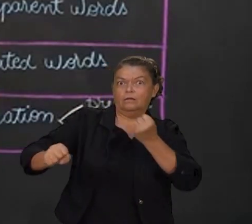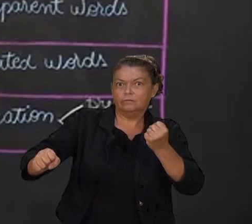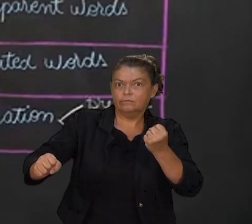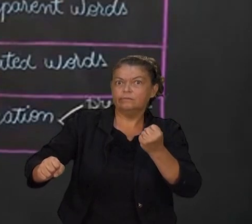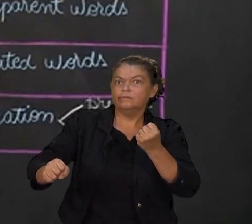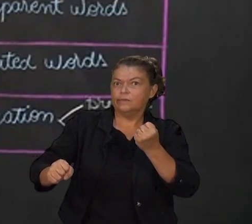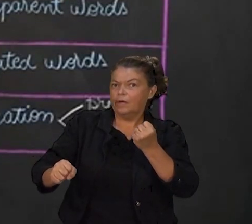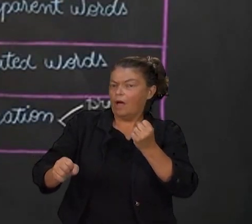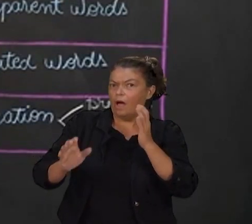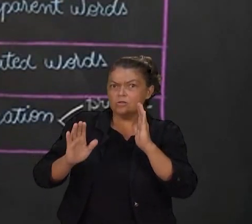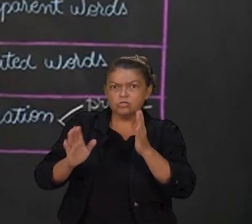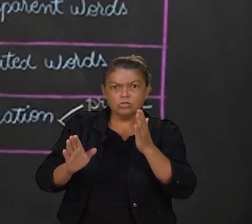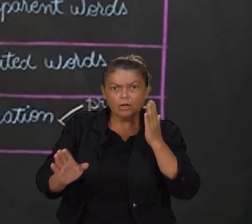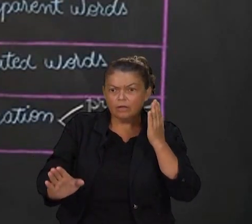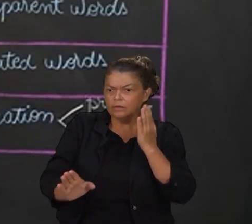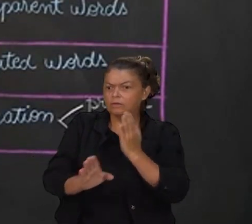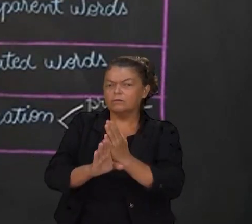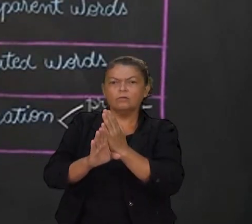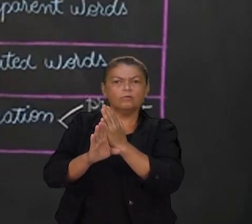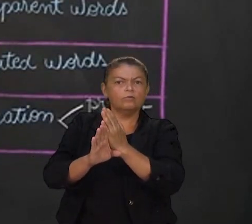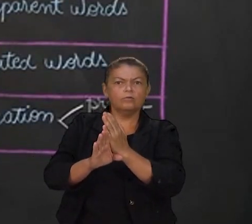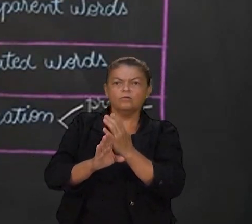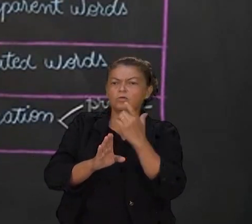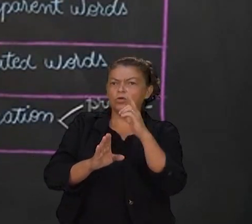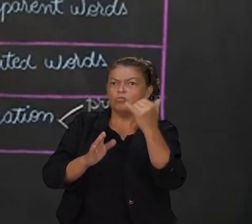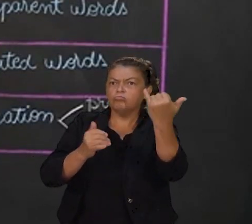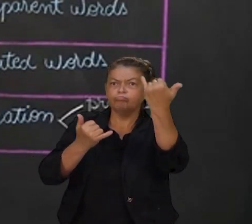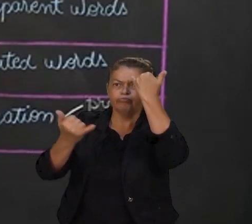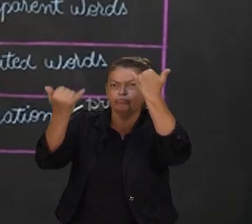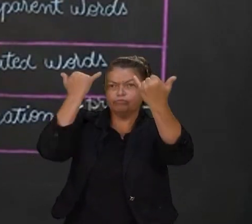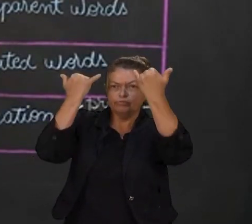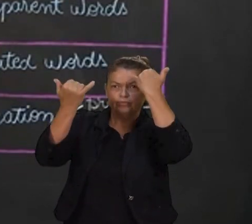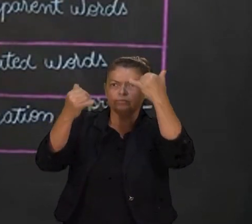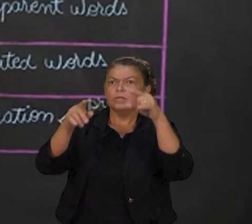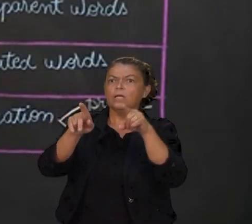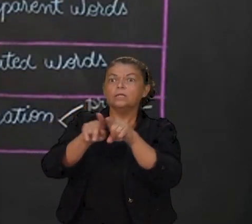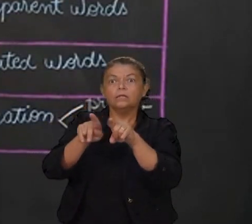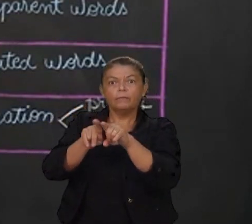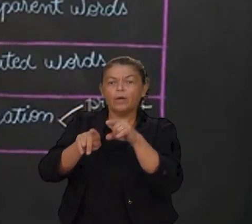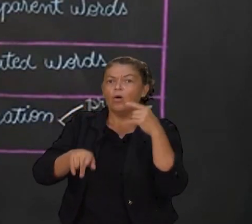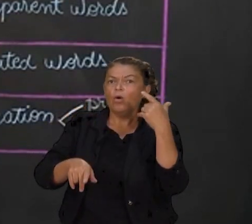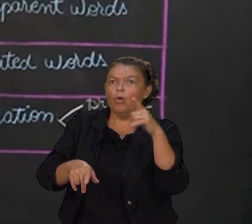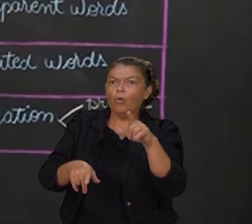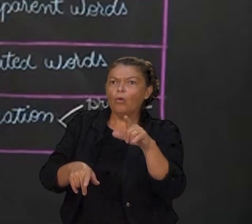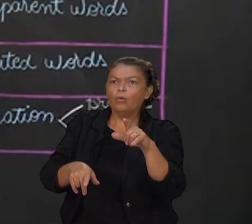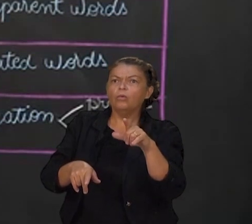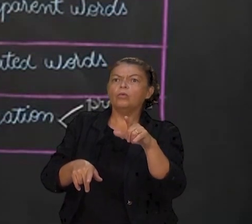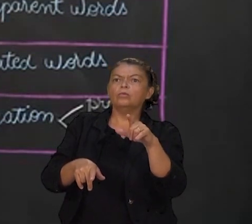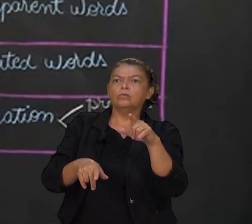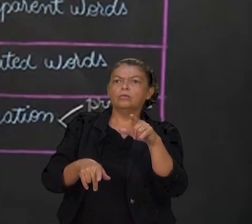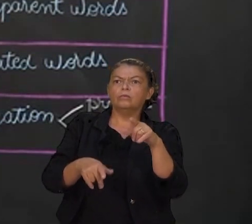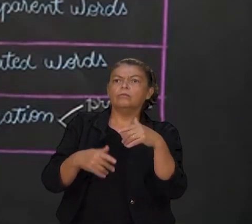aqui outra informação, Titanic, o maior. Tenho também, ó, luxo,